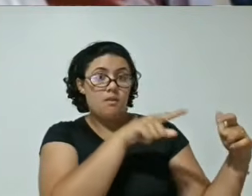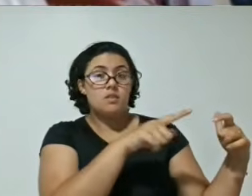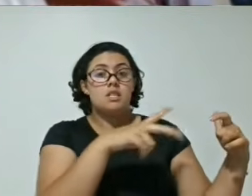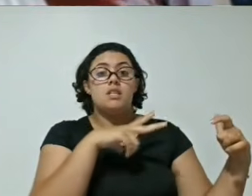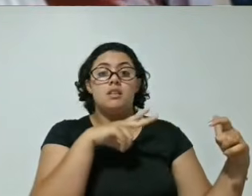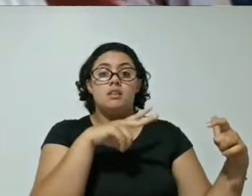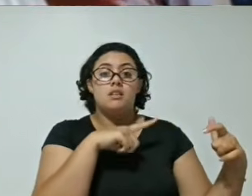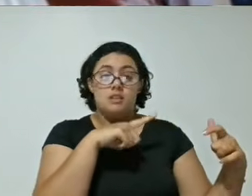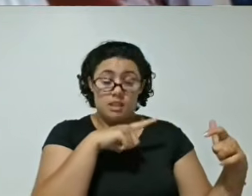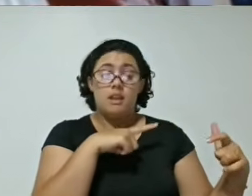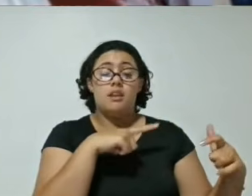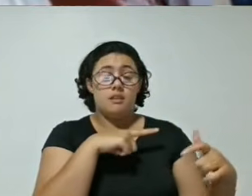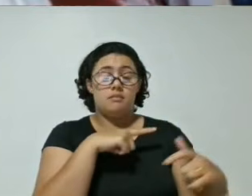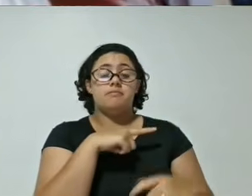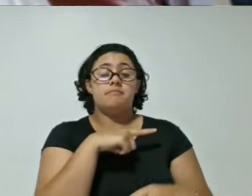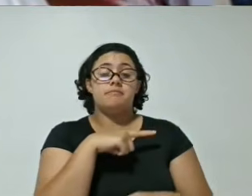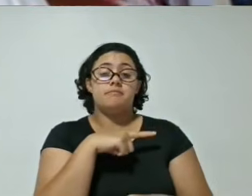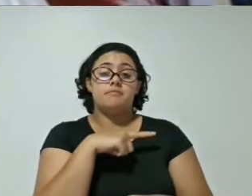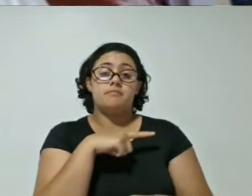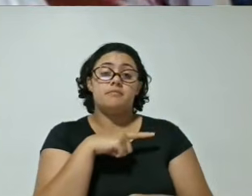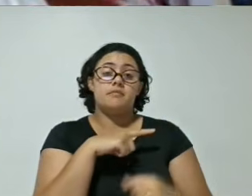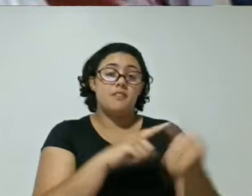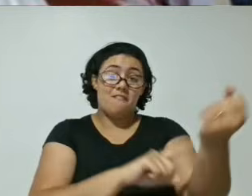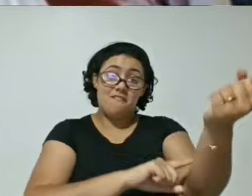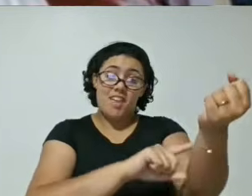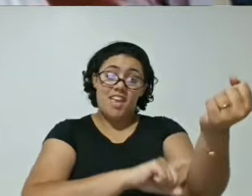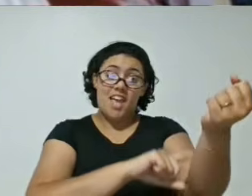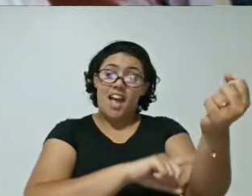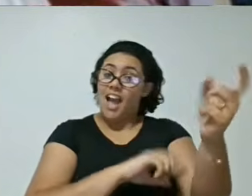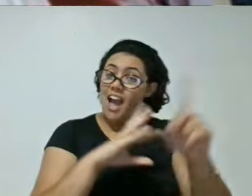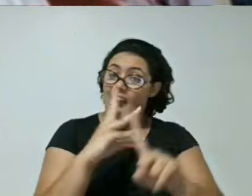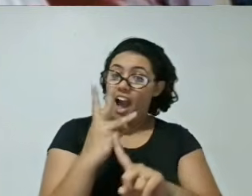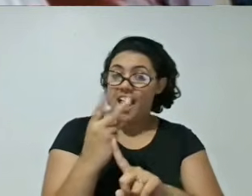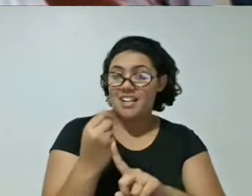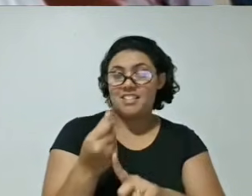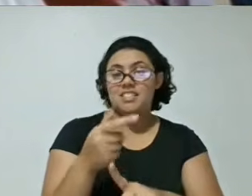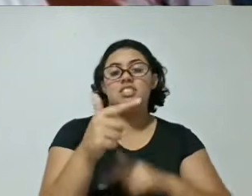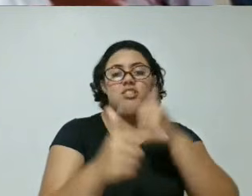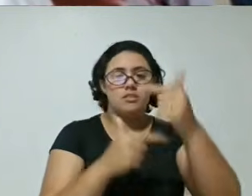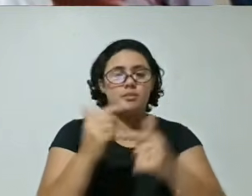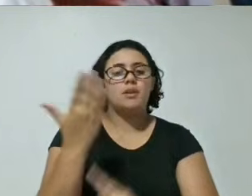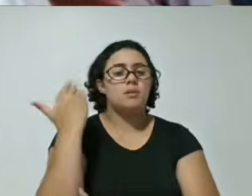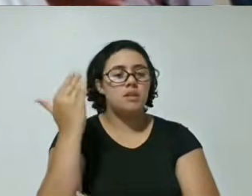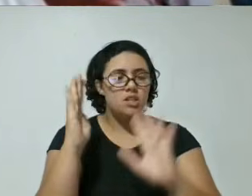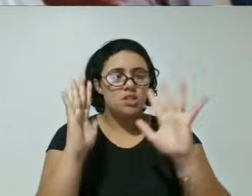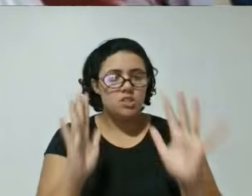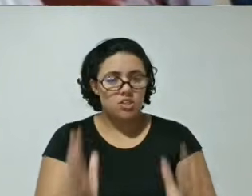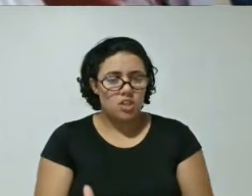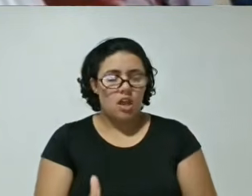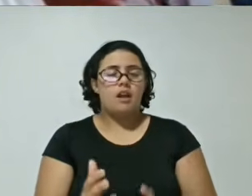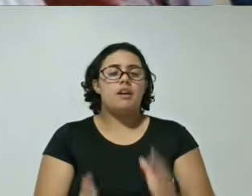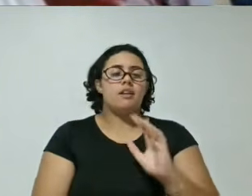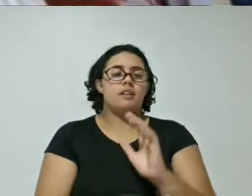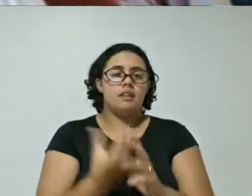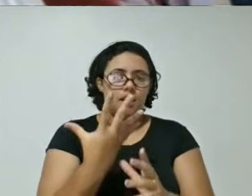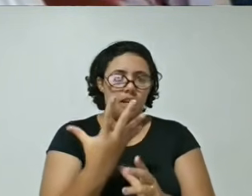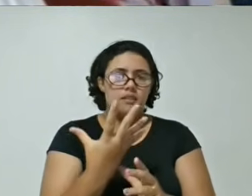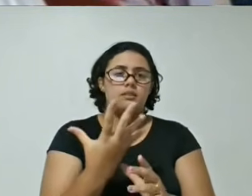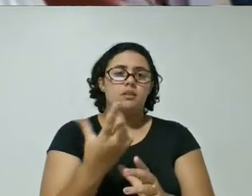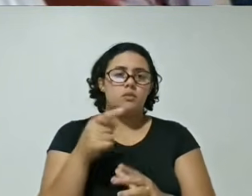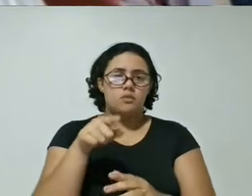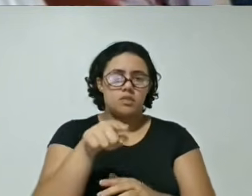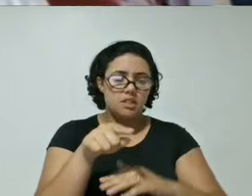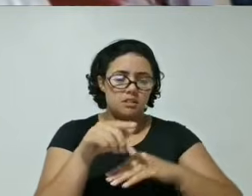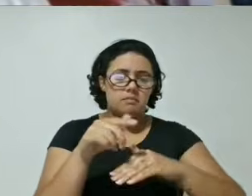veia artística, né? É um artista trabalhando como produtor que depois vai para a gestão do espaço. E quando